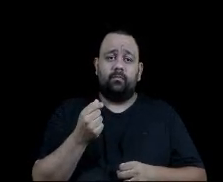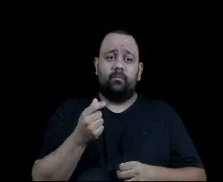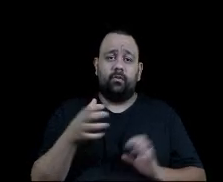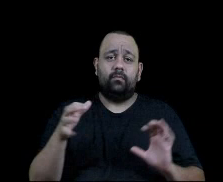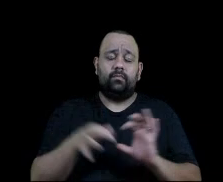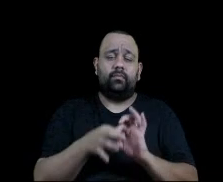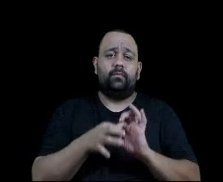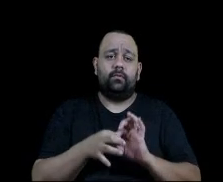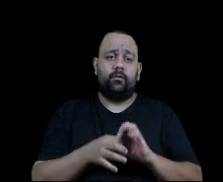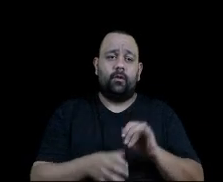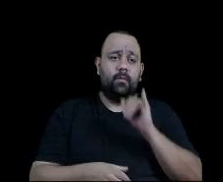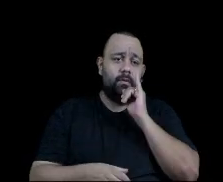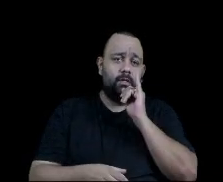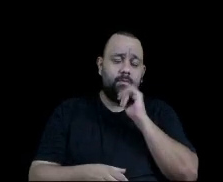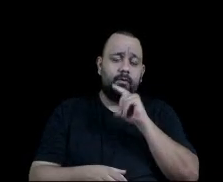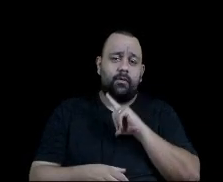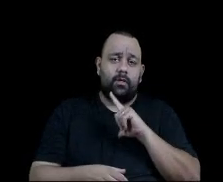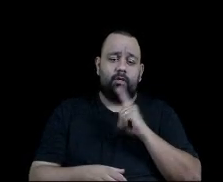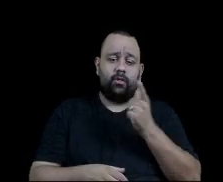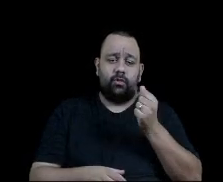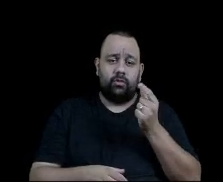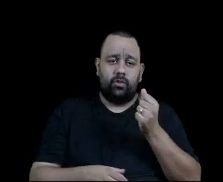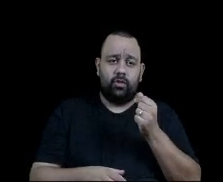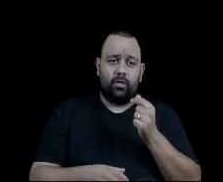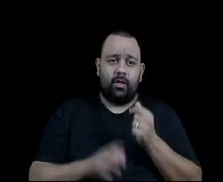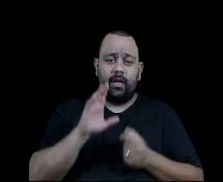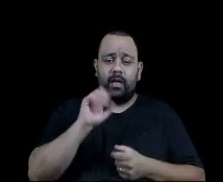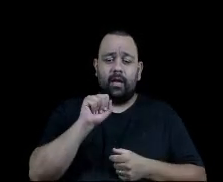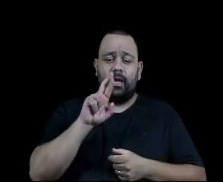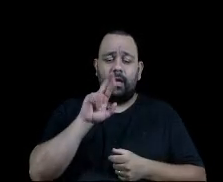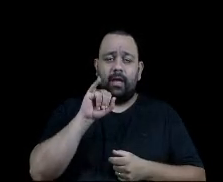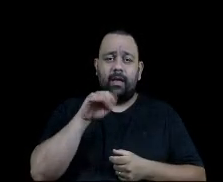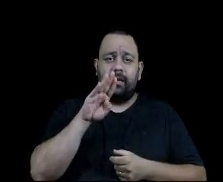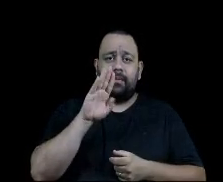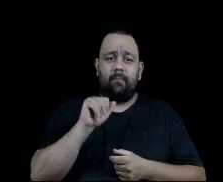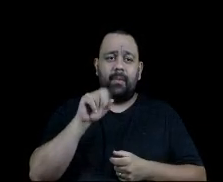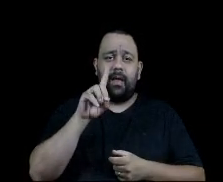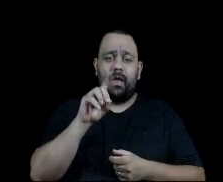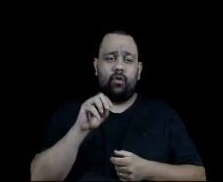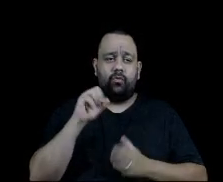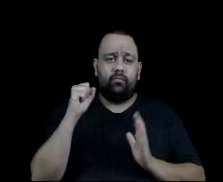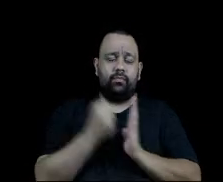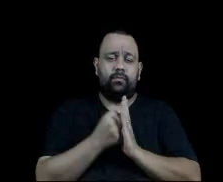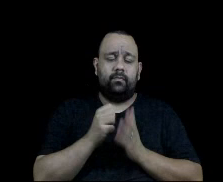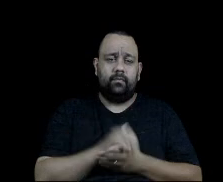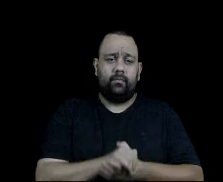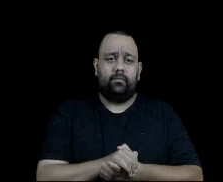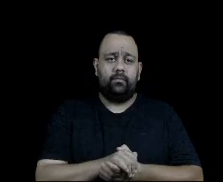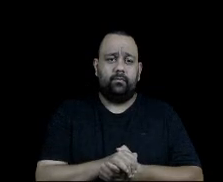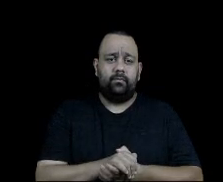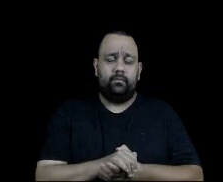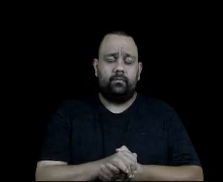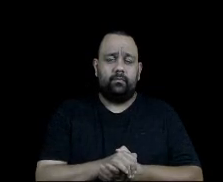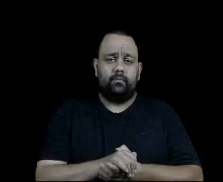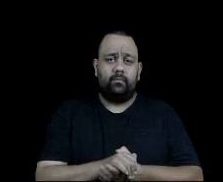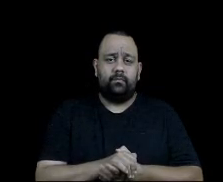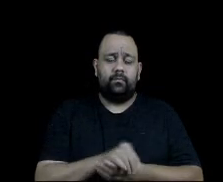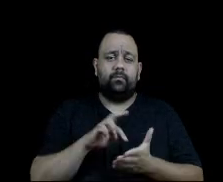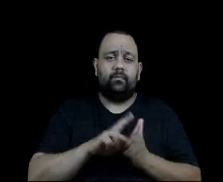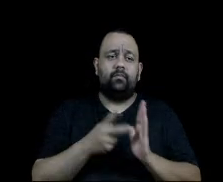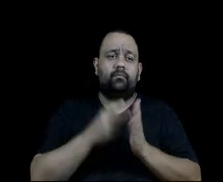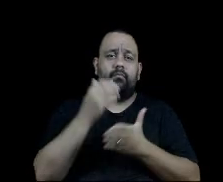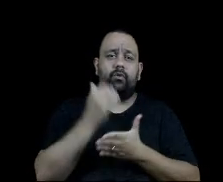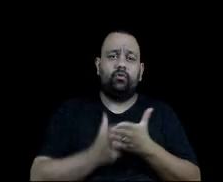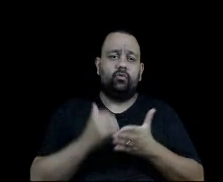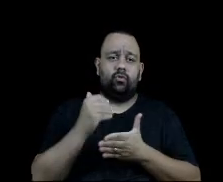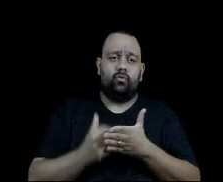tem muito recurso vinculado. Então, a gente tem recurso que a gente chama carimbado. A gente veio para os